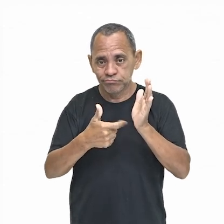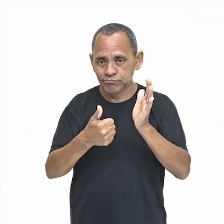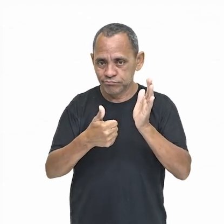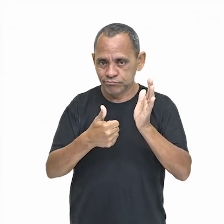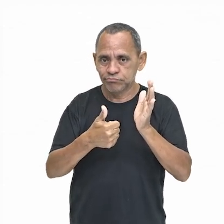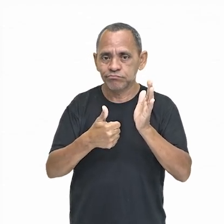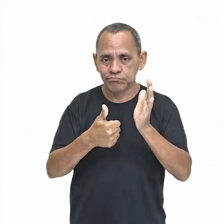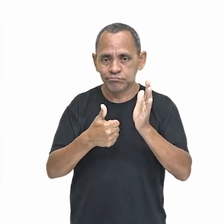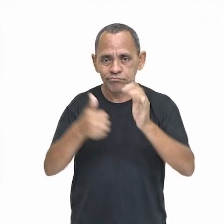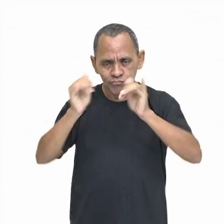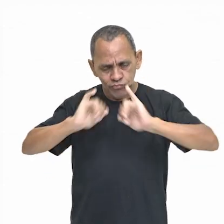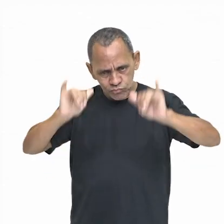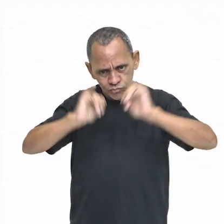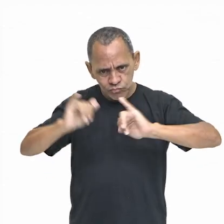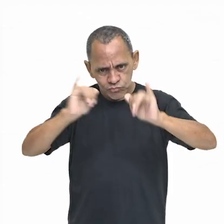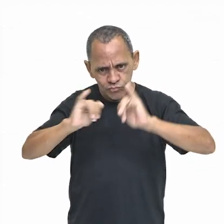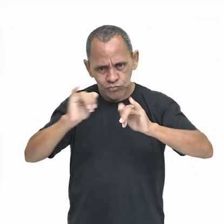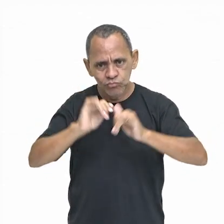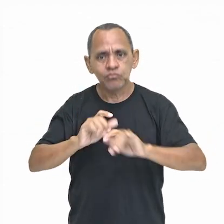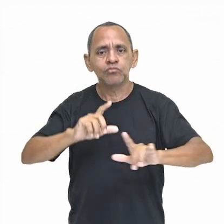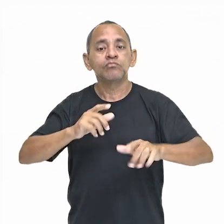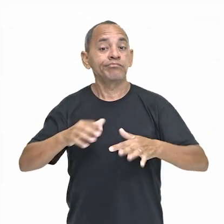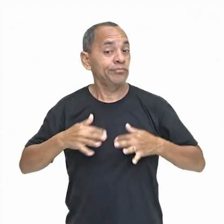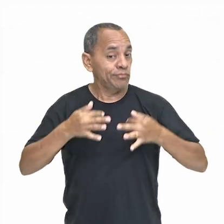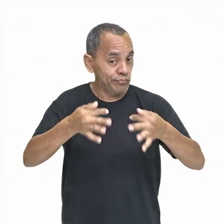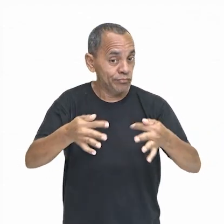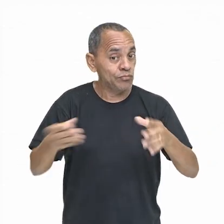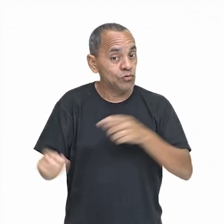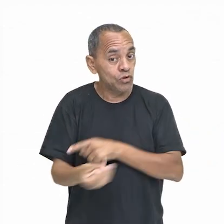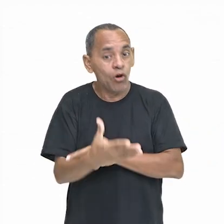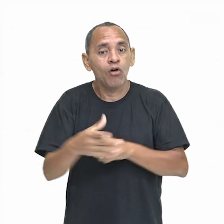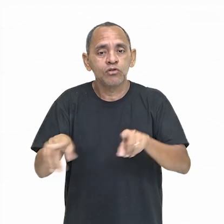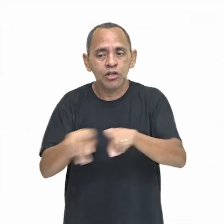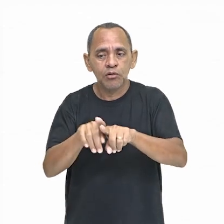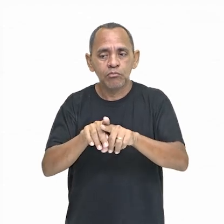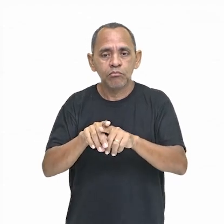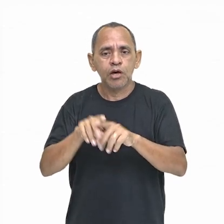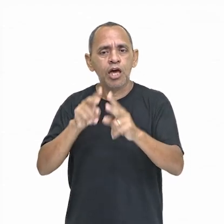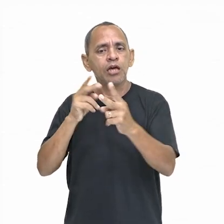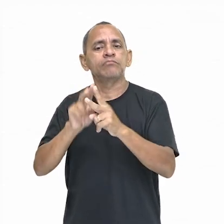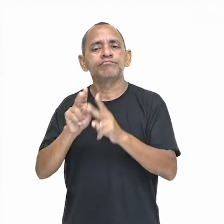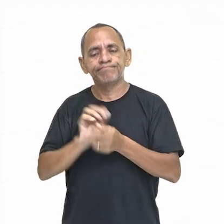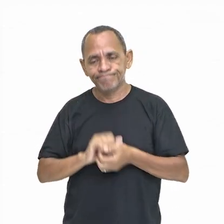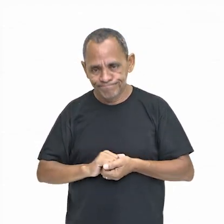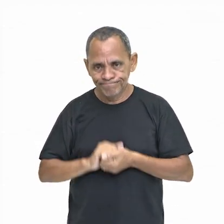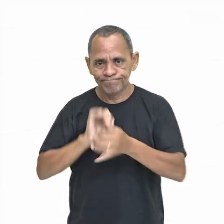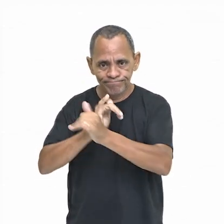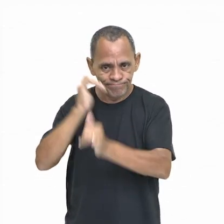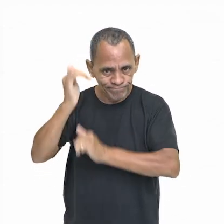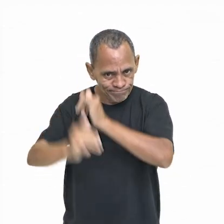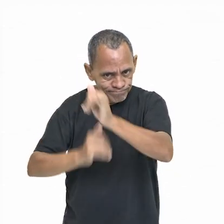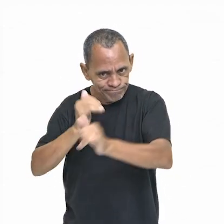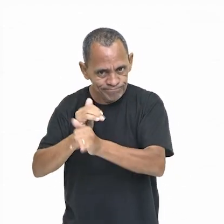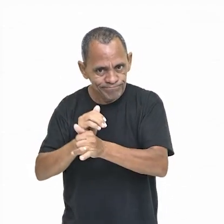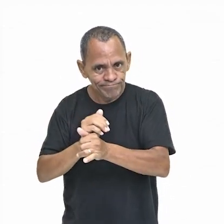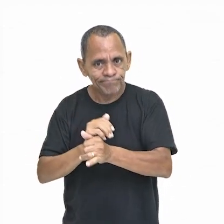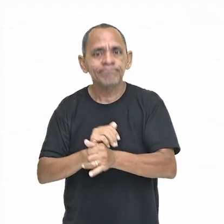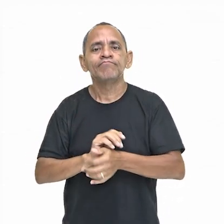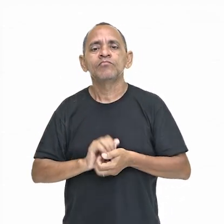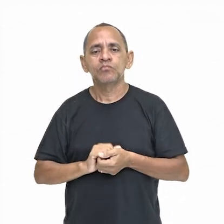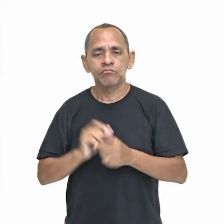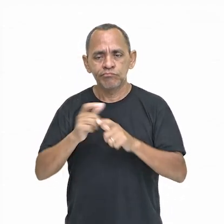das tecnologias da informação e a expansão das redes sociais online ampliaram o leque de agentes de